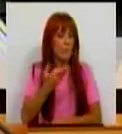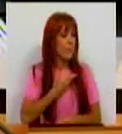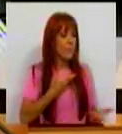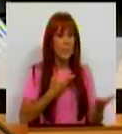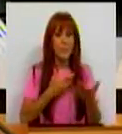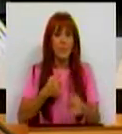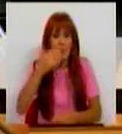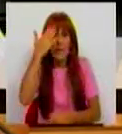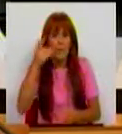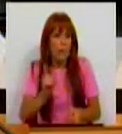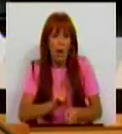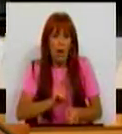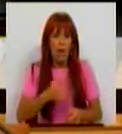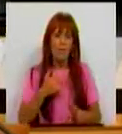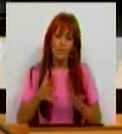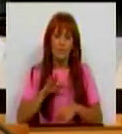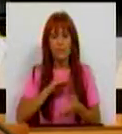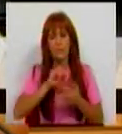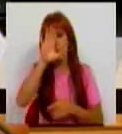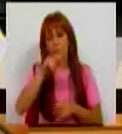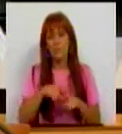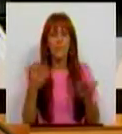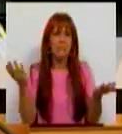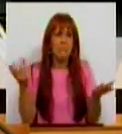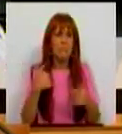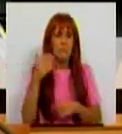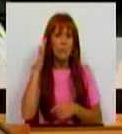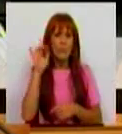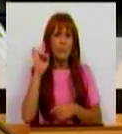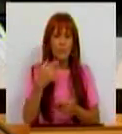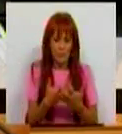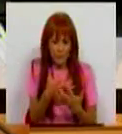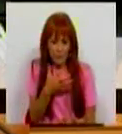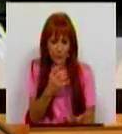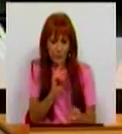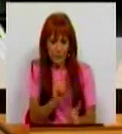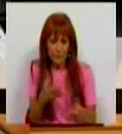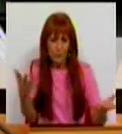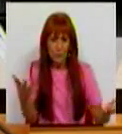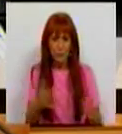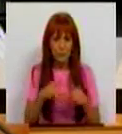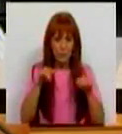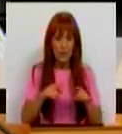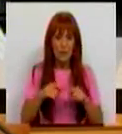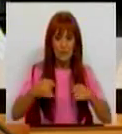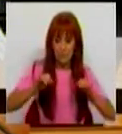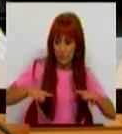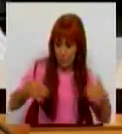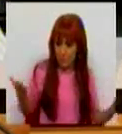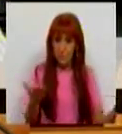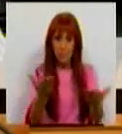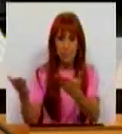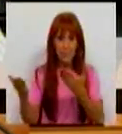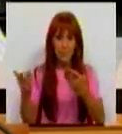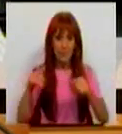Democrata considerou que não, que tinha que ser o Sr. Secretário de Estado. Mas eu julgo que é importante frisar que estas iniciativas